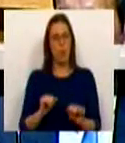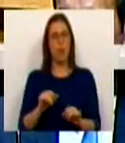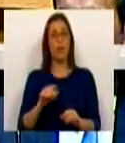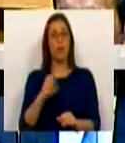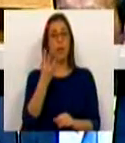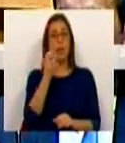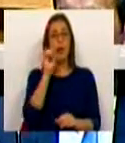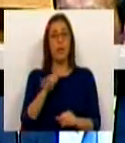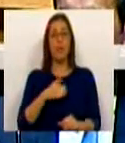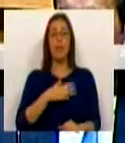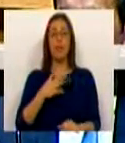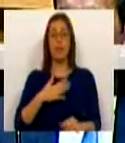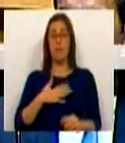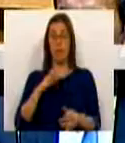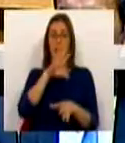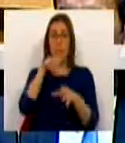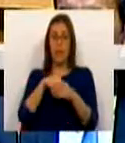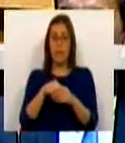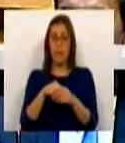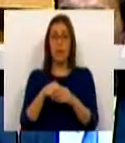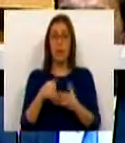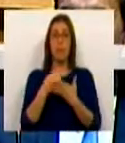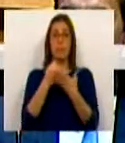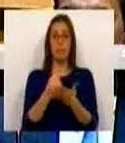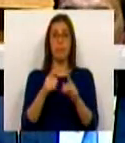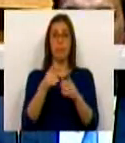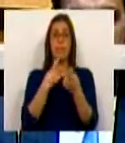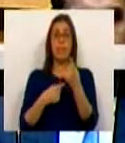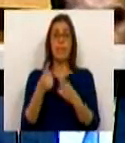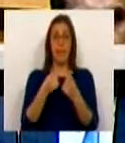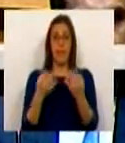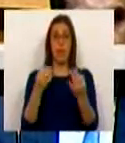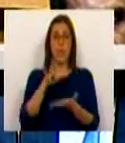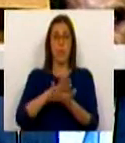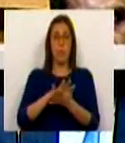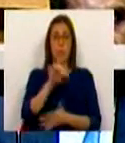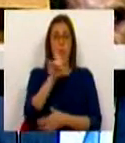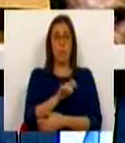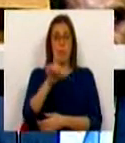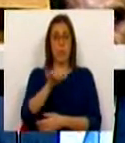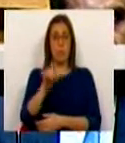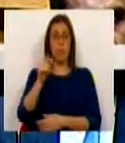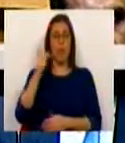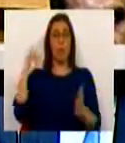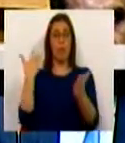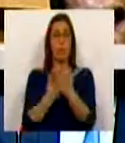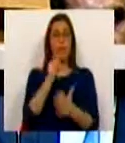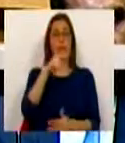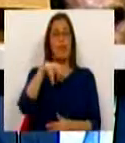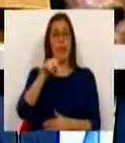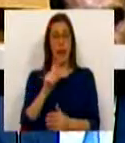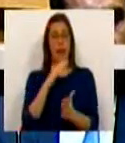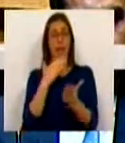São os 4 mil empresários que pertencem a uma bolsa de inquéritos que são publicados de 6 em 6 meses há vários anos pelo INE e